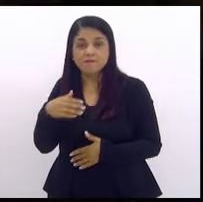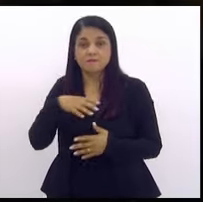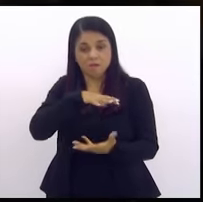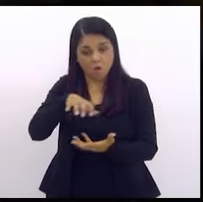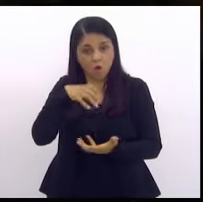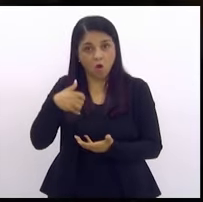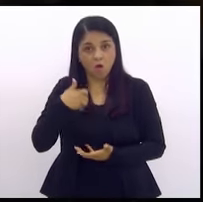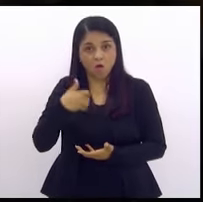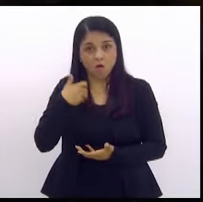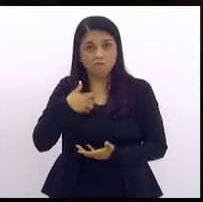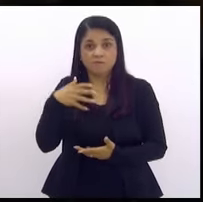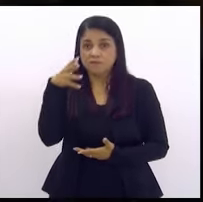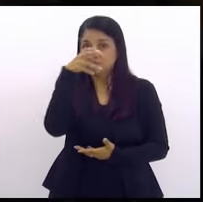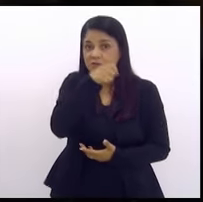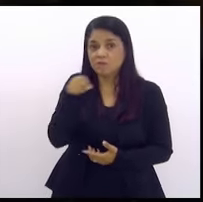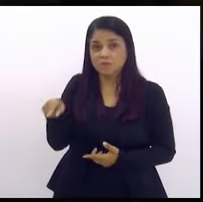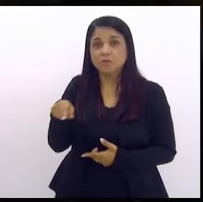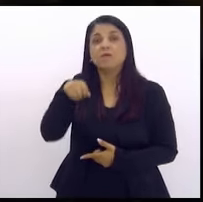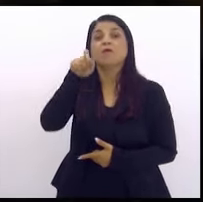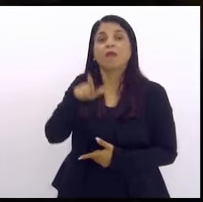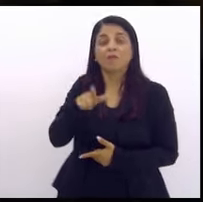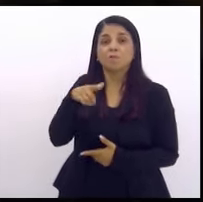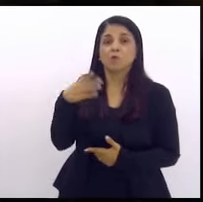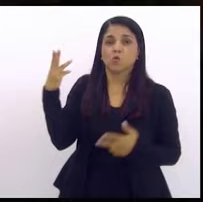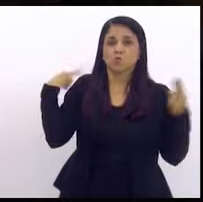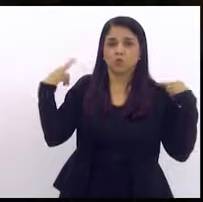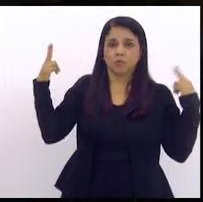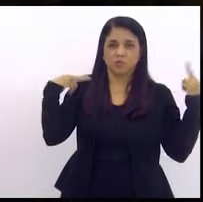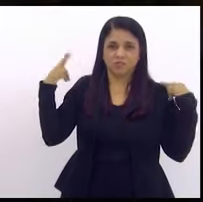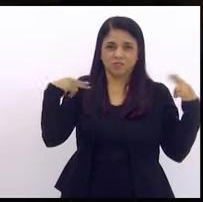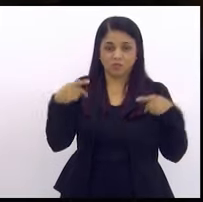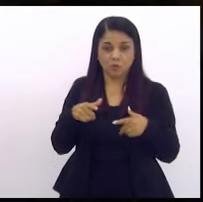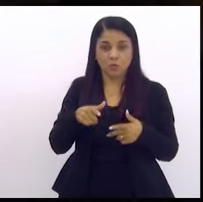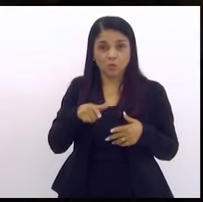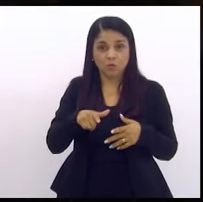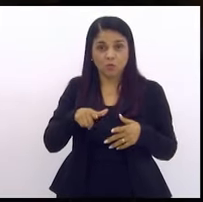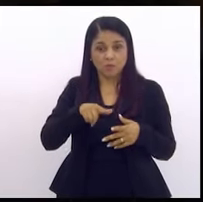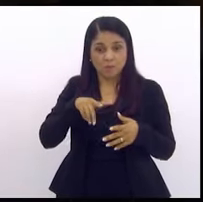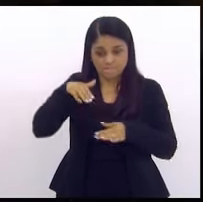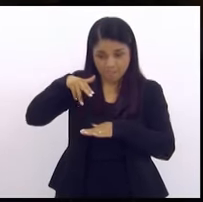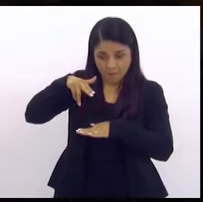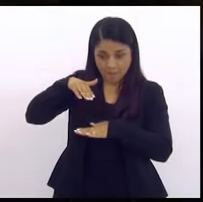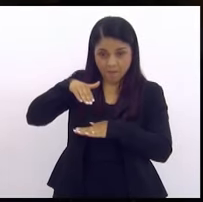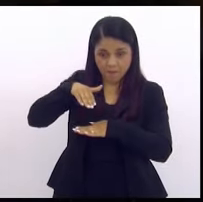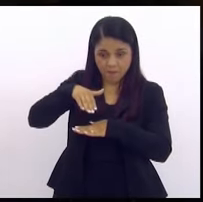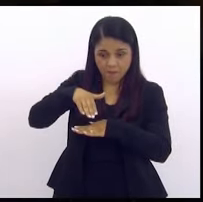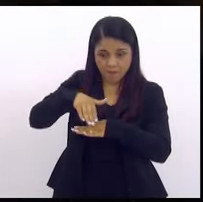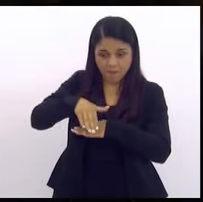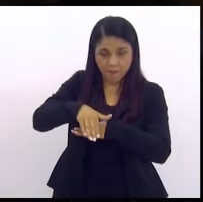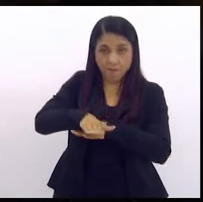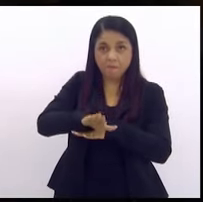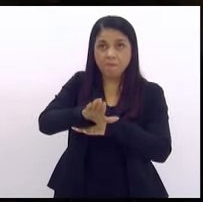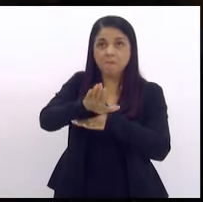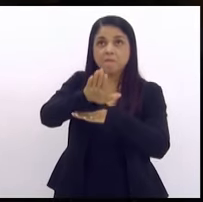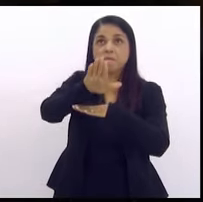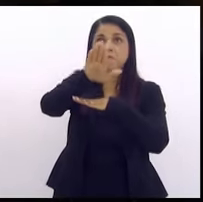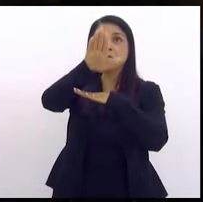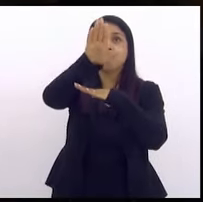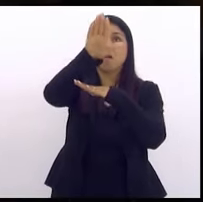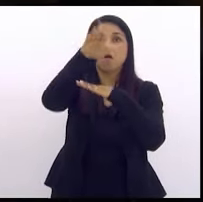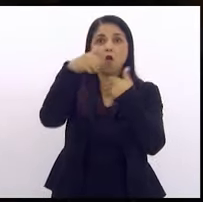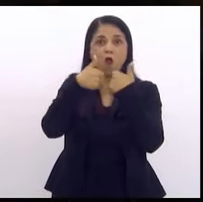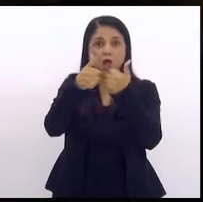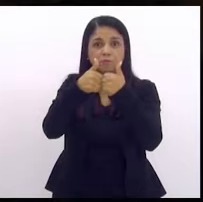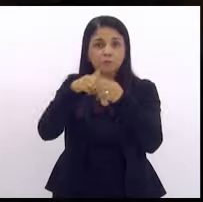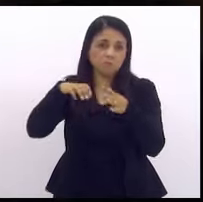carros, que foram salvas pelo rodoviário, que conseguiu, no meio de uma ladeira, porque a minha cidade é cheia de ladeira, jogar o carro no